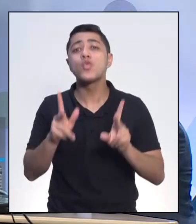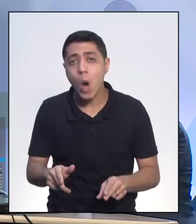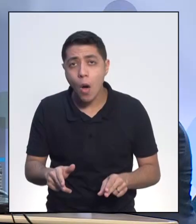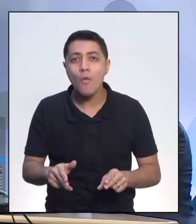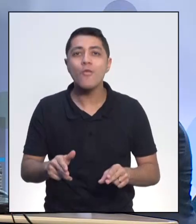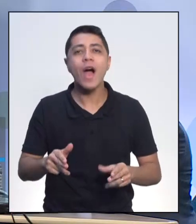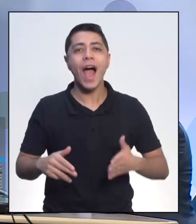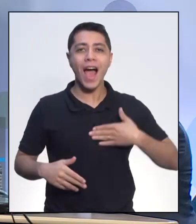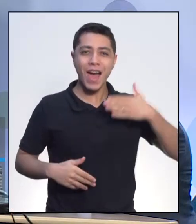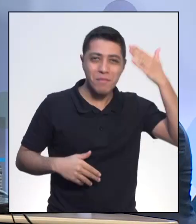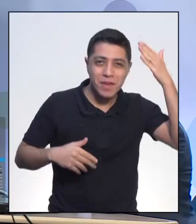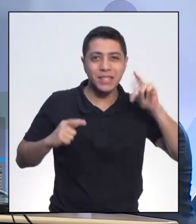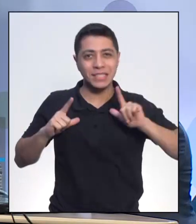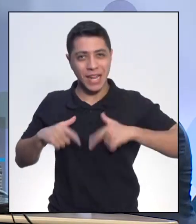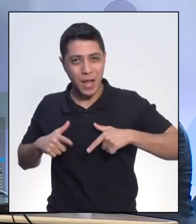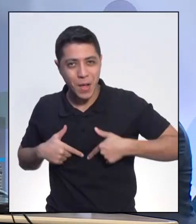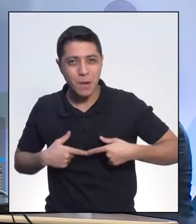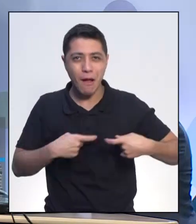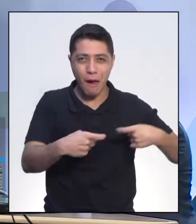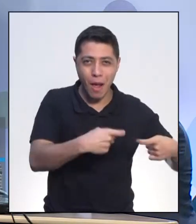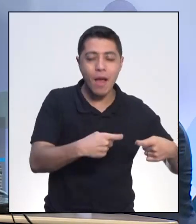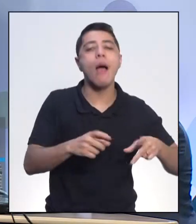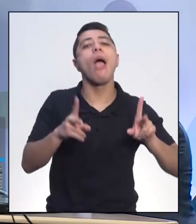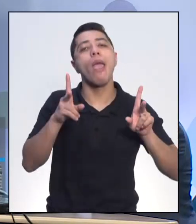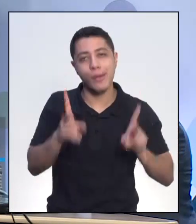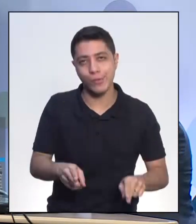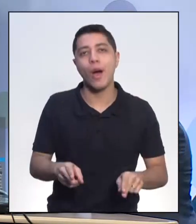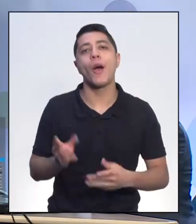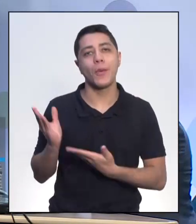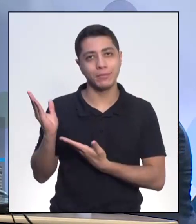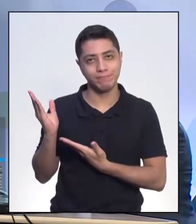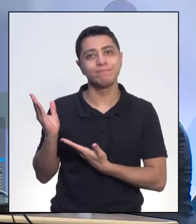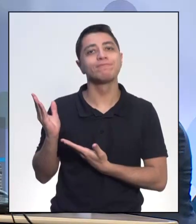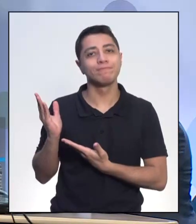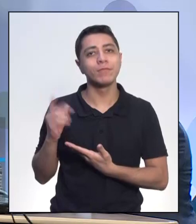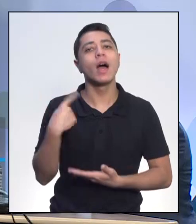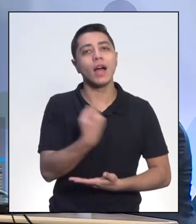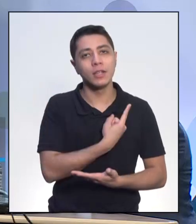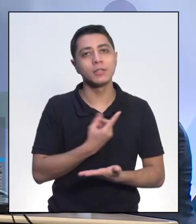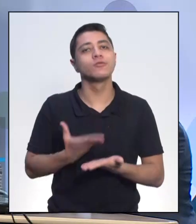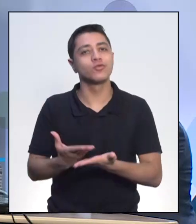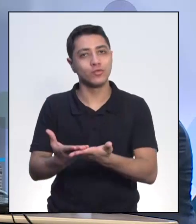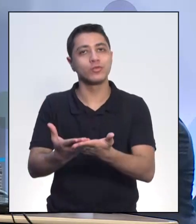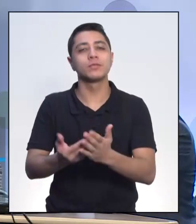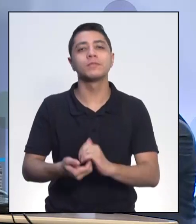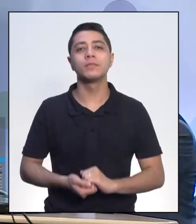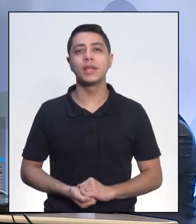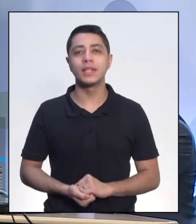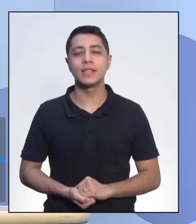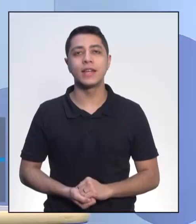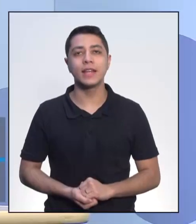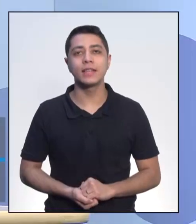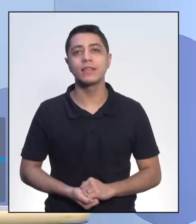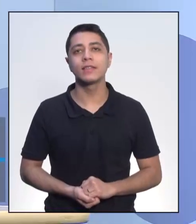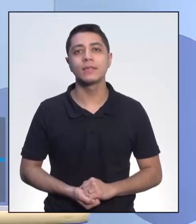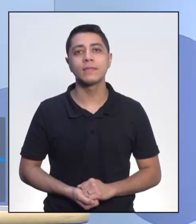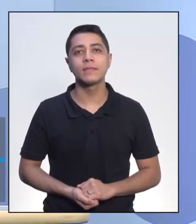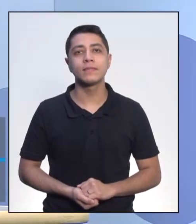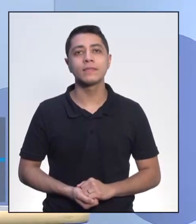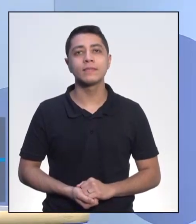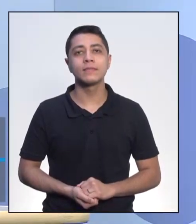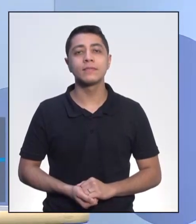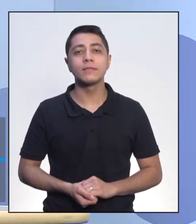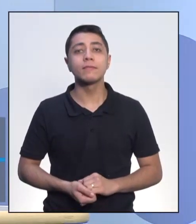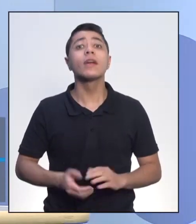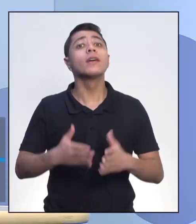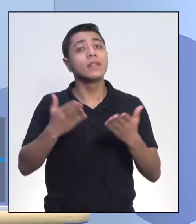conflito aí a mais aí que a gente acaba estudando, né, de outros conflitos aí que nós temos aí. Certo, professora? Certo. E como o professor já